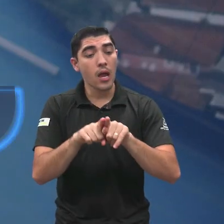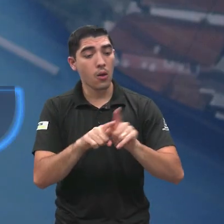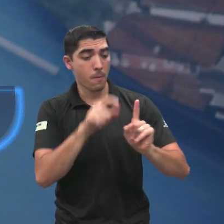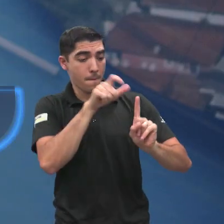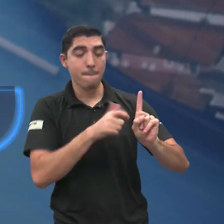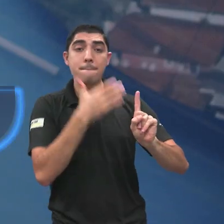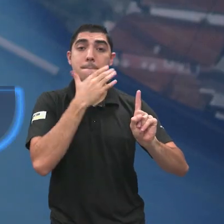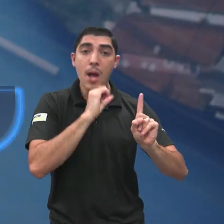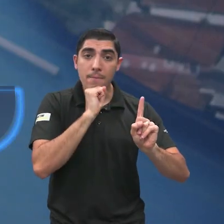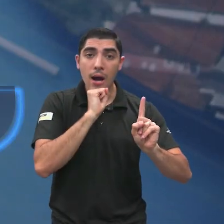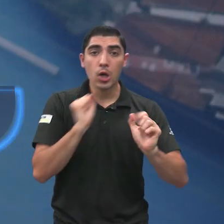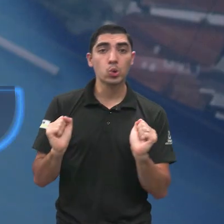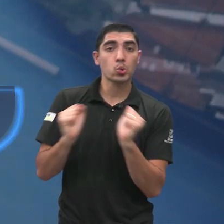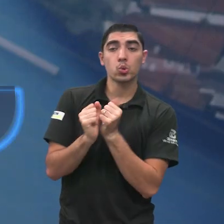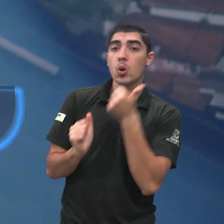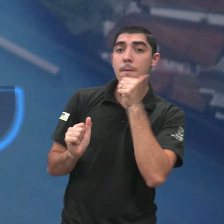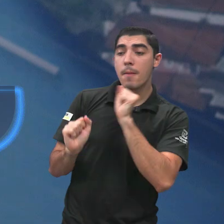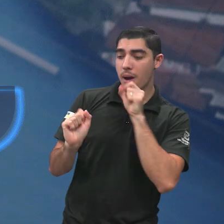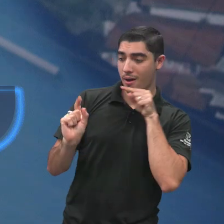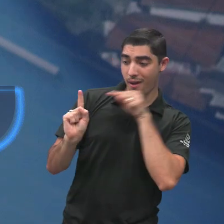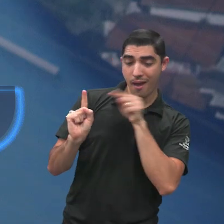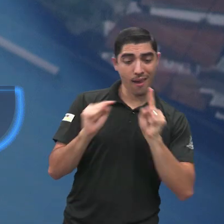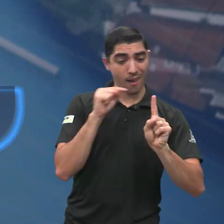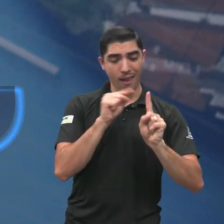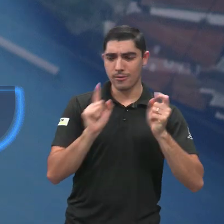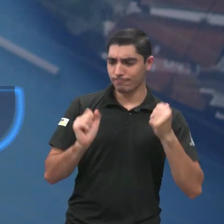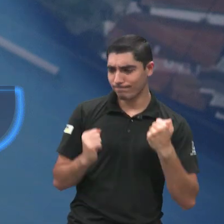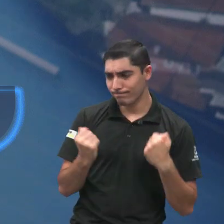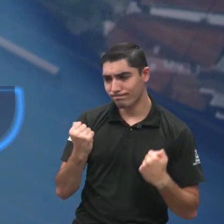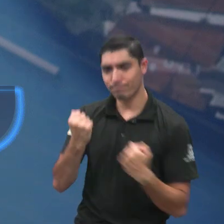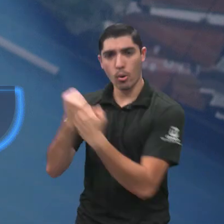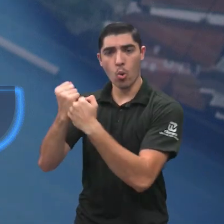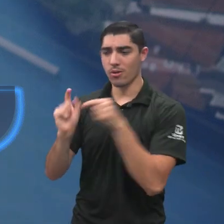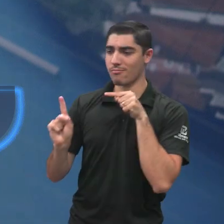E também tira também uma sobrecarga